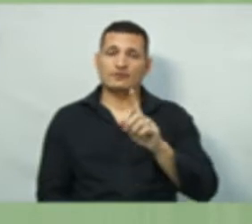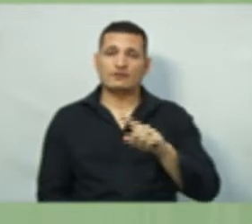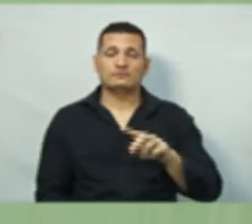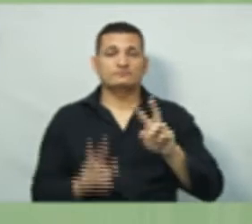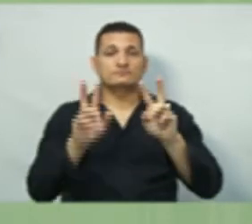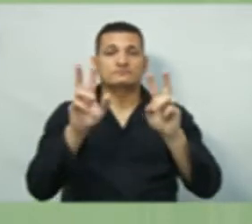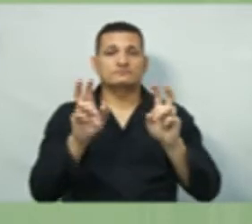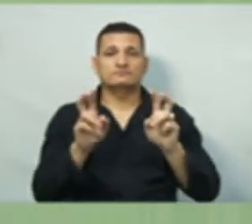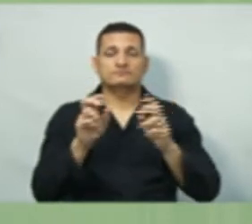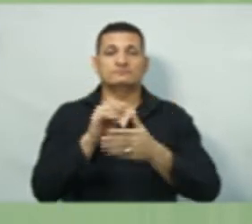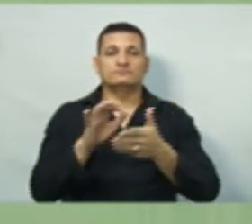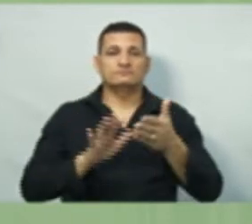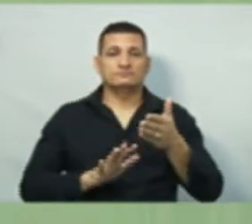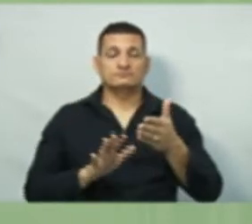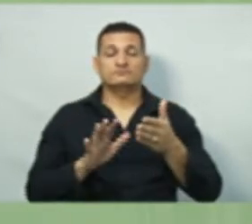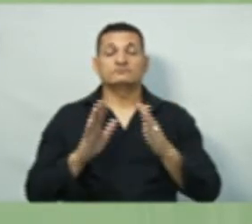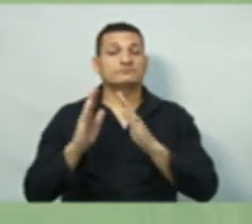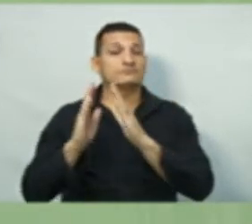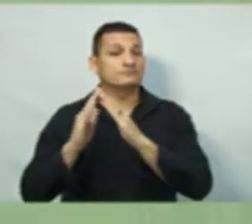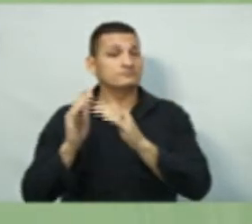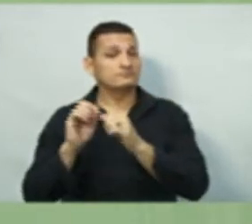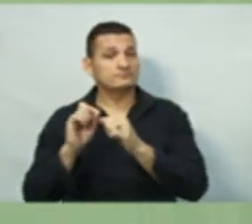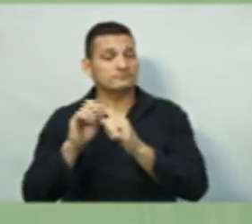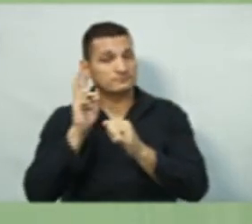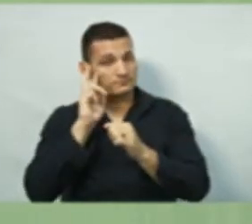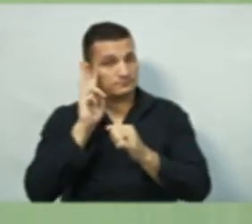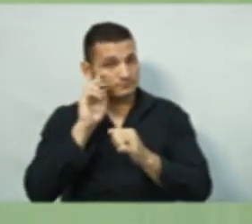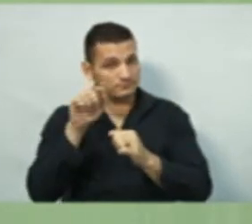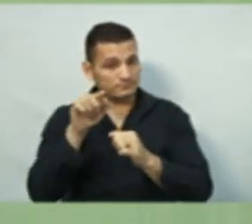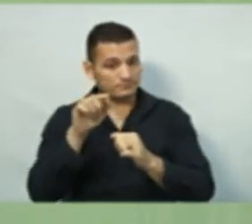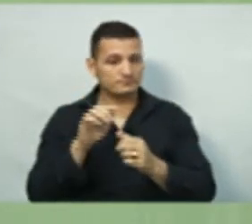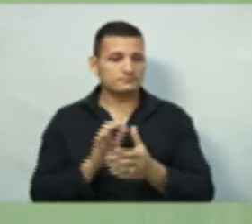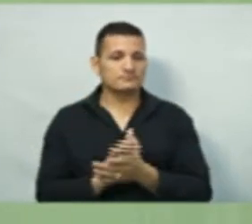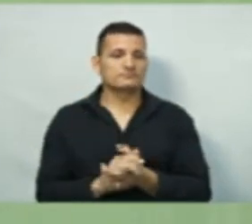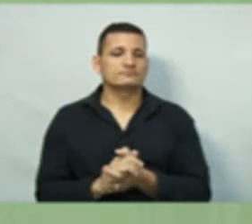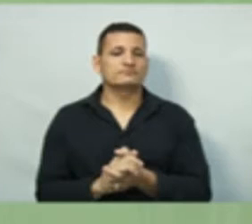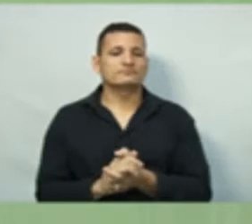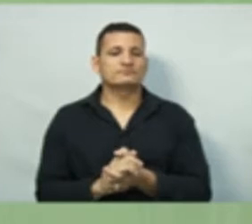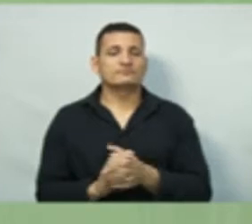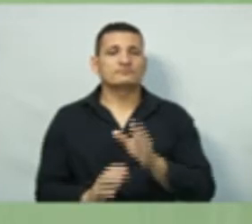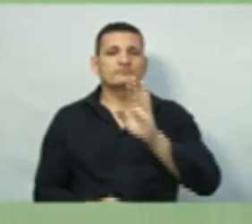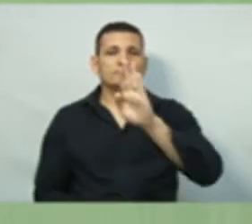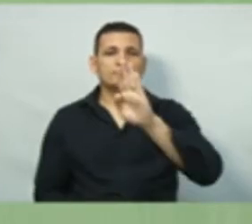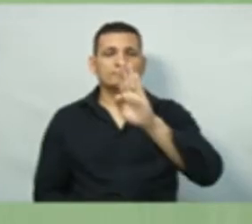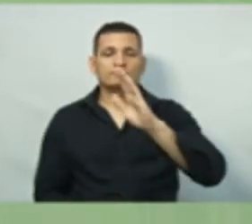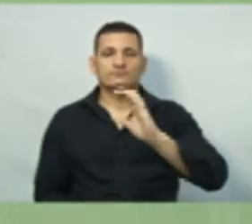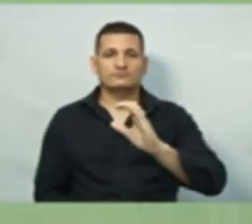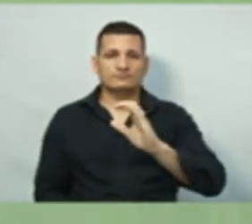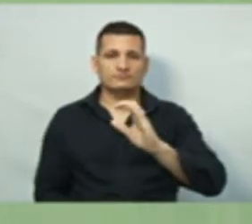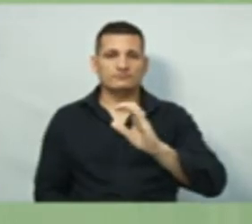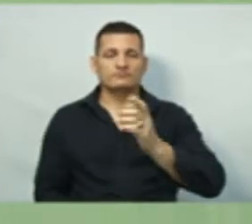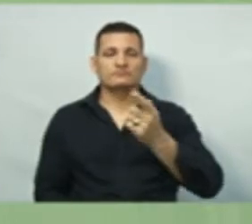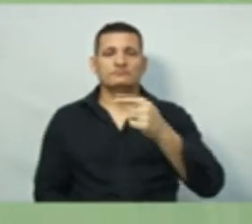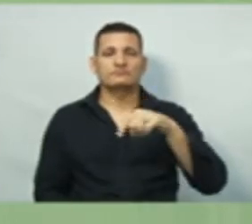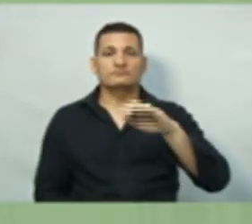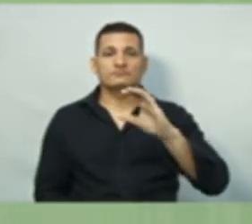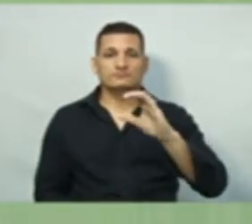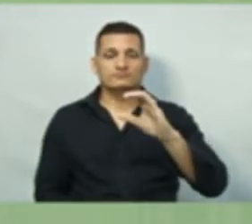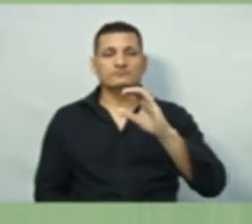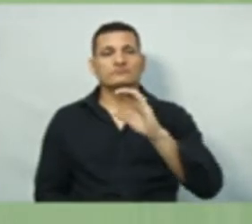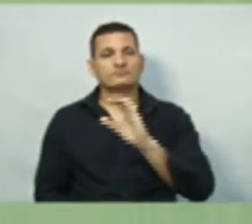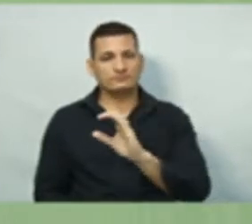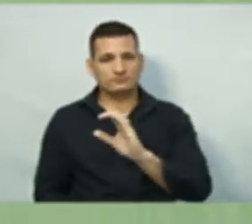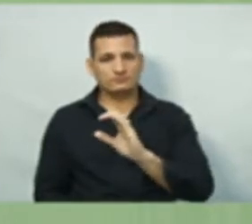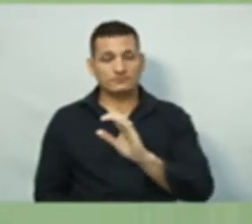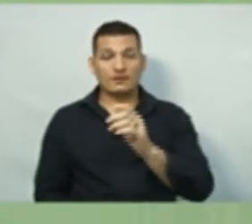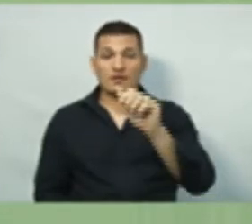de percurso, ó, certa a letra B e certa a letra C e errada a